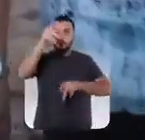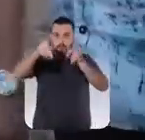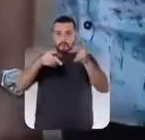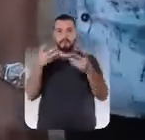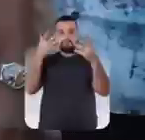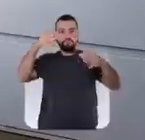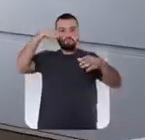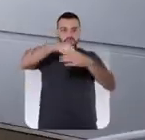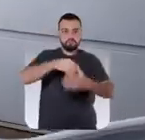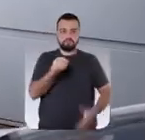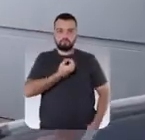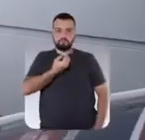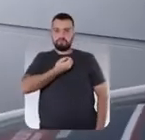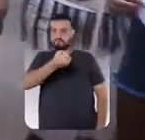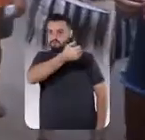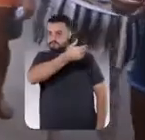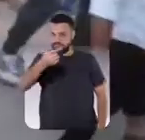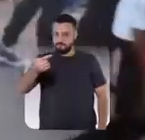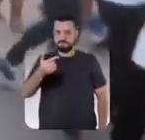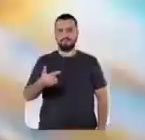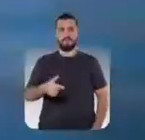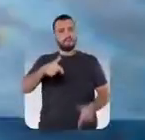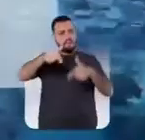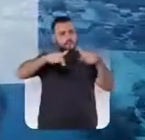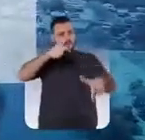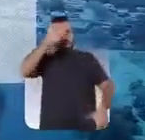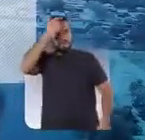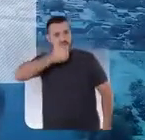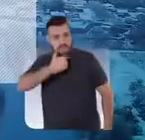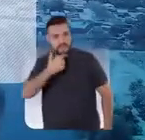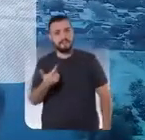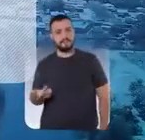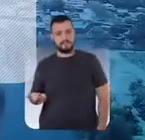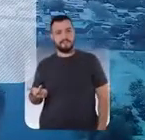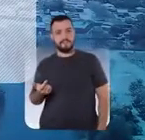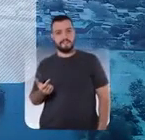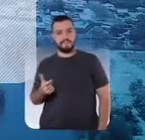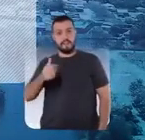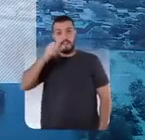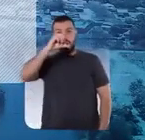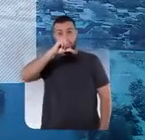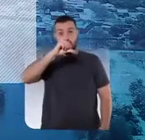seu reconhecimento ao trabalho sério de Dr. Eric e Celso Henrique. São